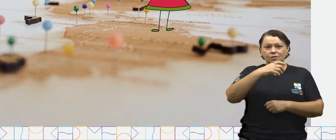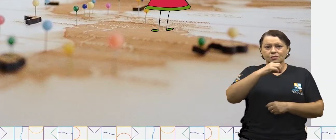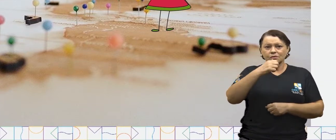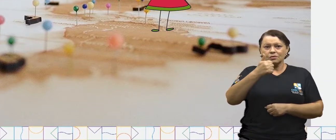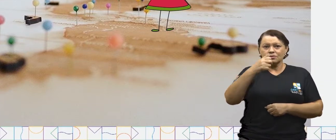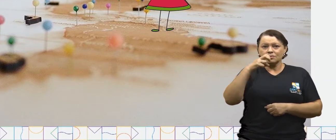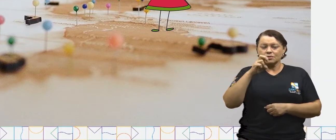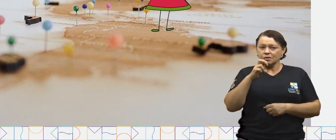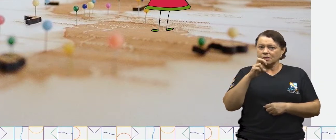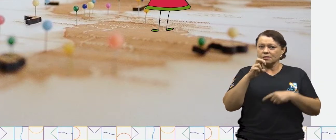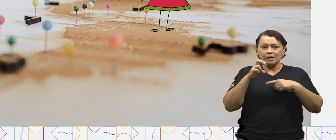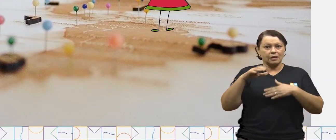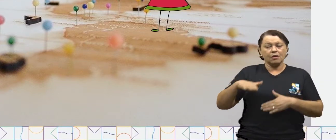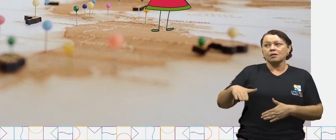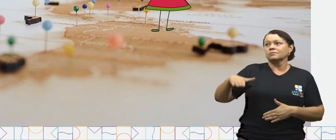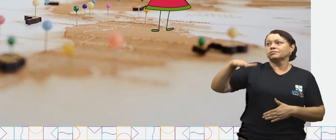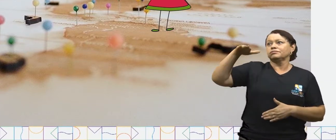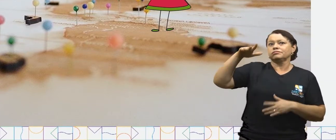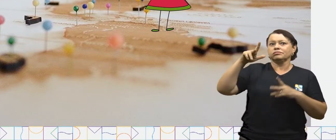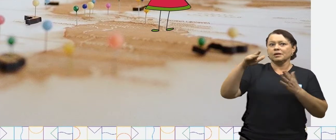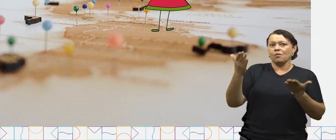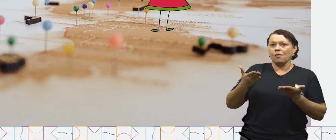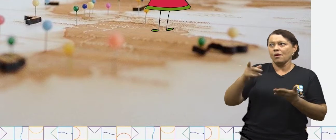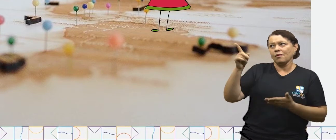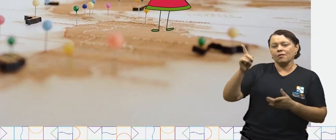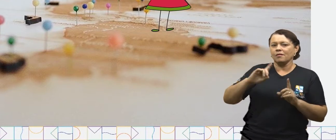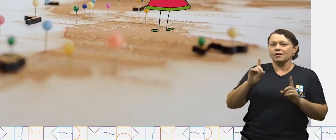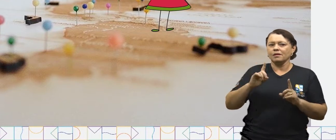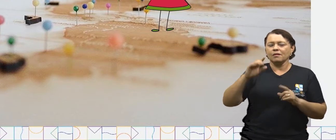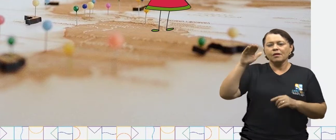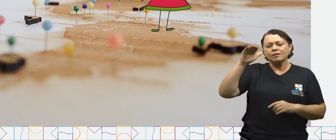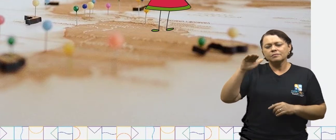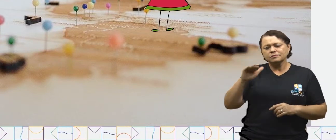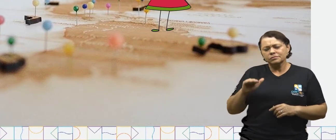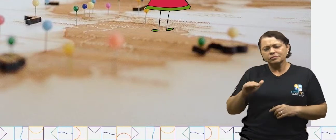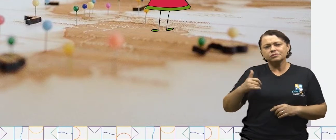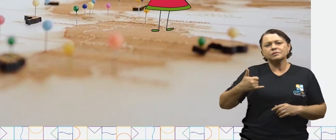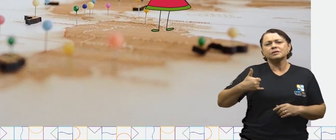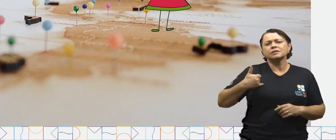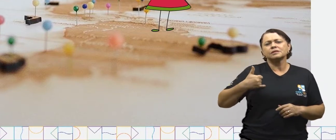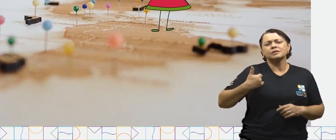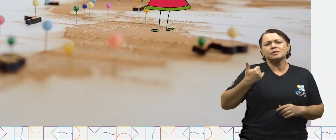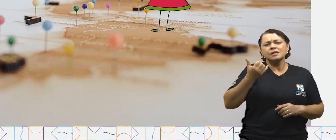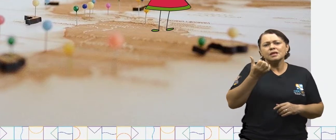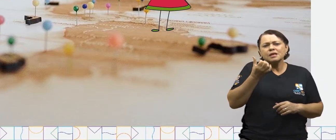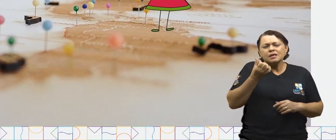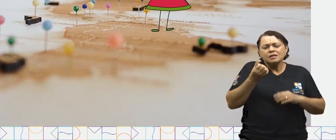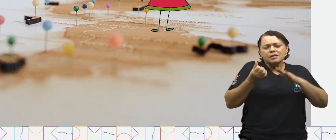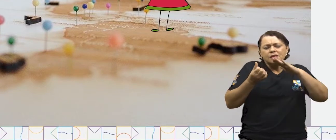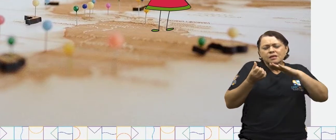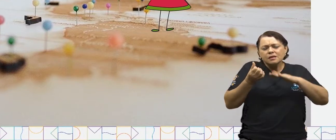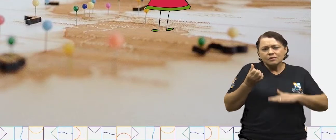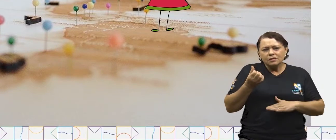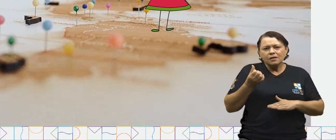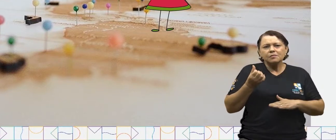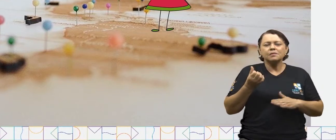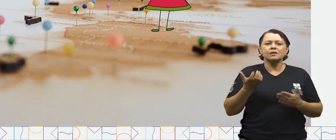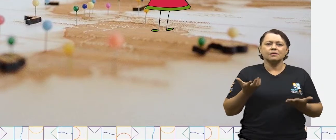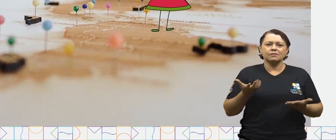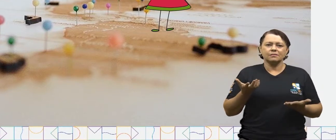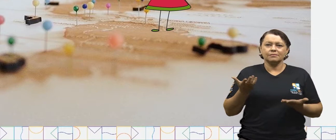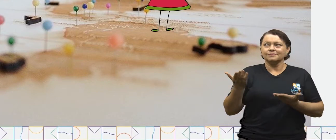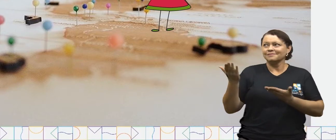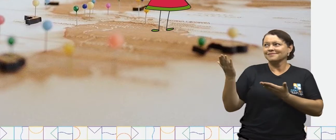Ana Luísa não era crescida desse jeito, você não acha? Ela tinha 6 anos a menos. Que tal uma Ana